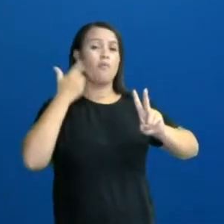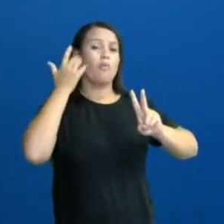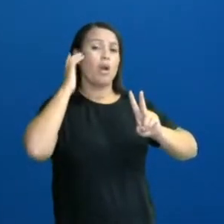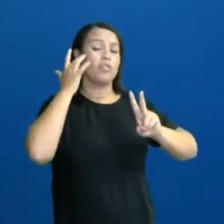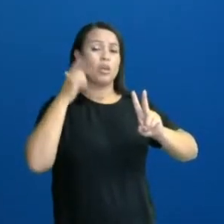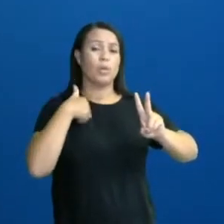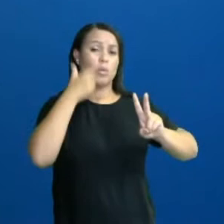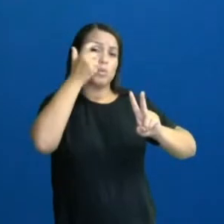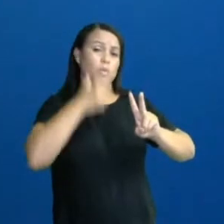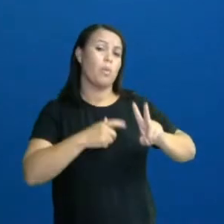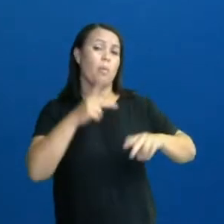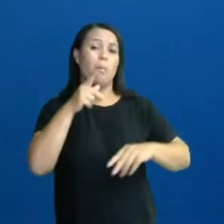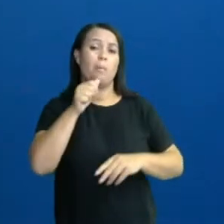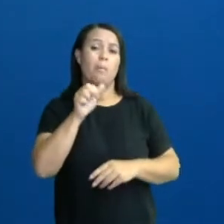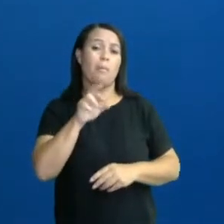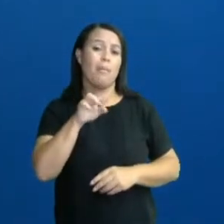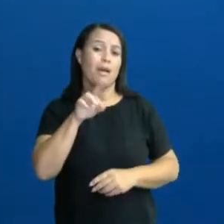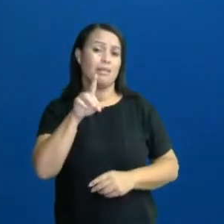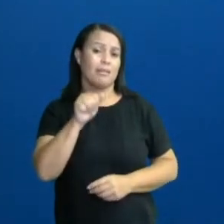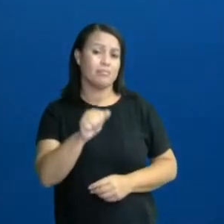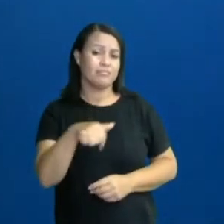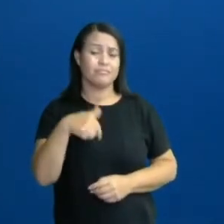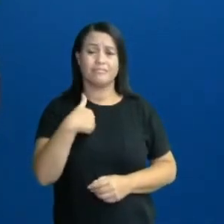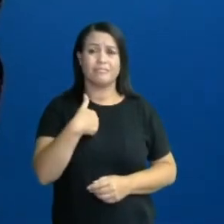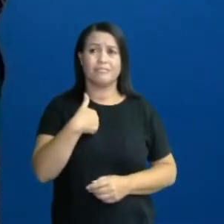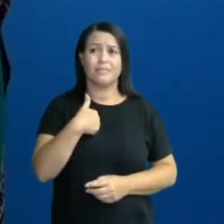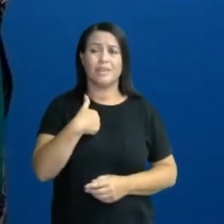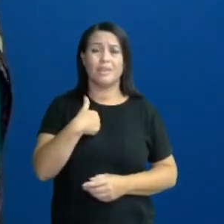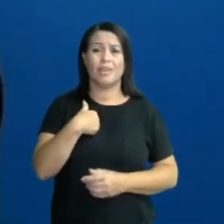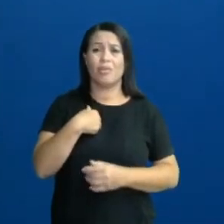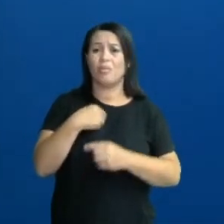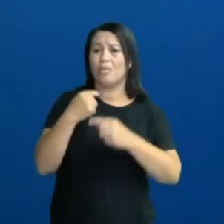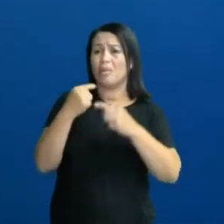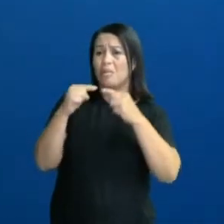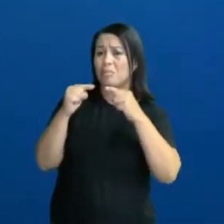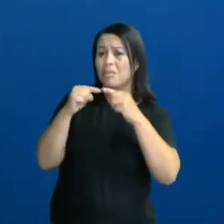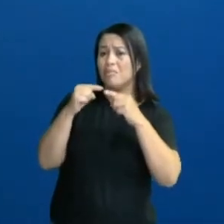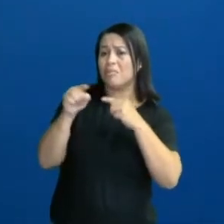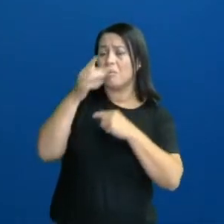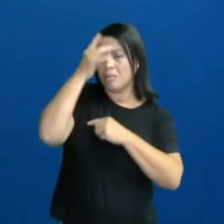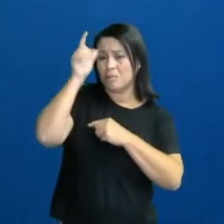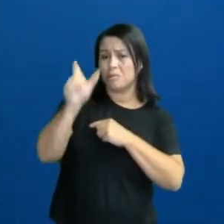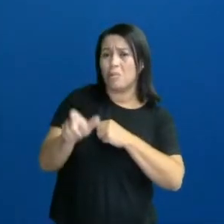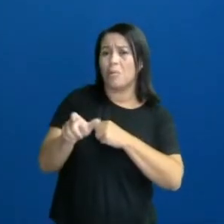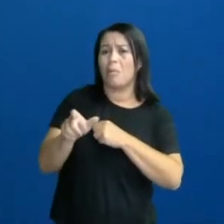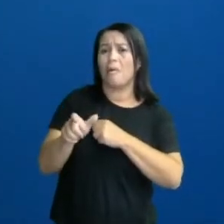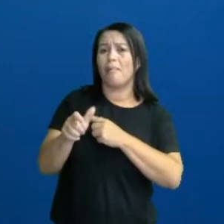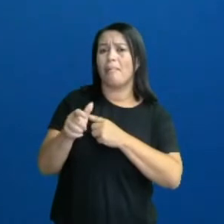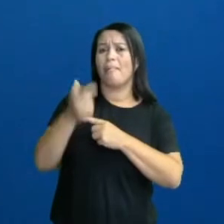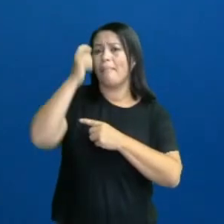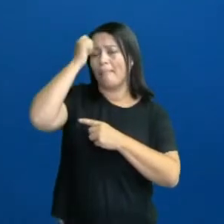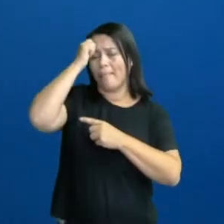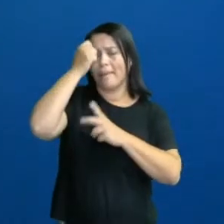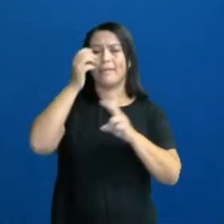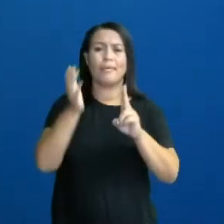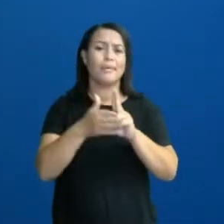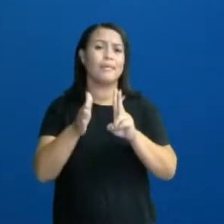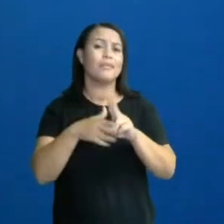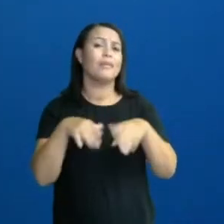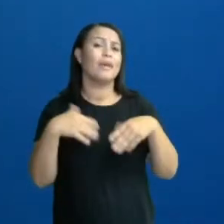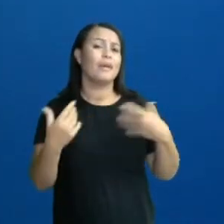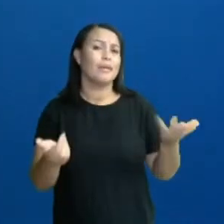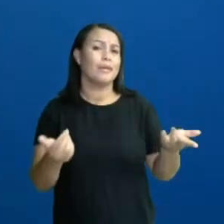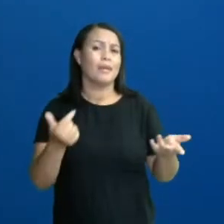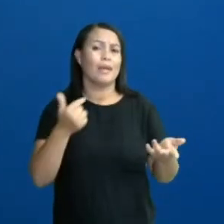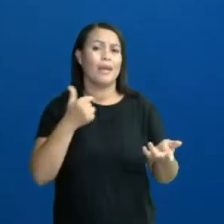como parda. E aí eu não me identifico com o povo preto, nem me identifico com o povo indígena, e logo não